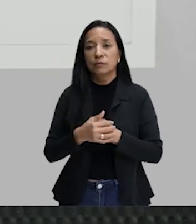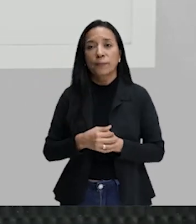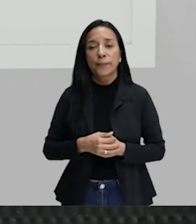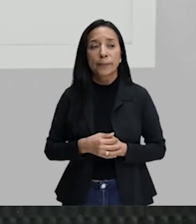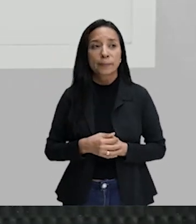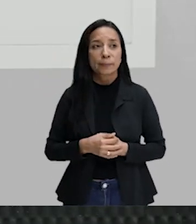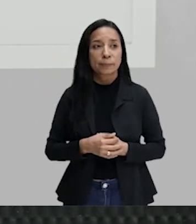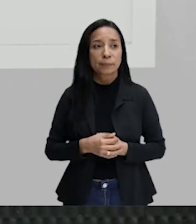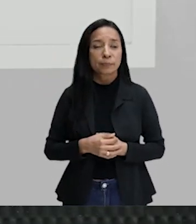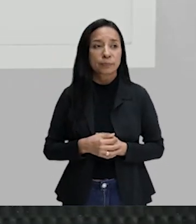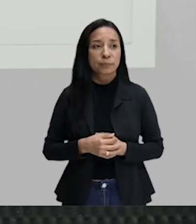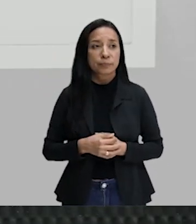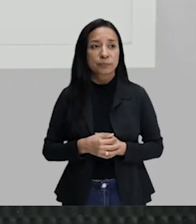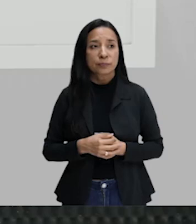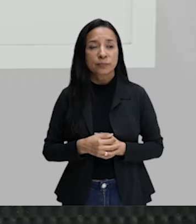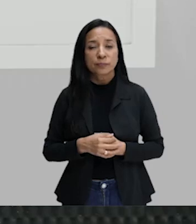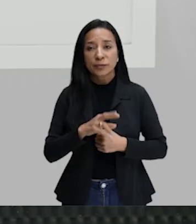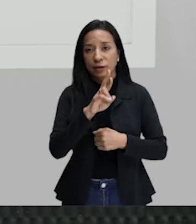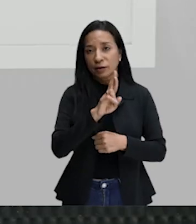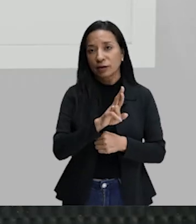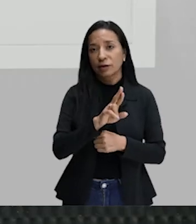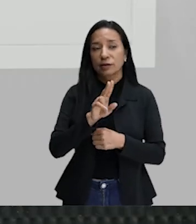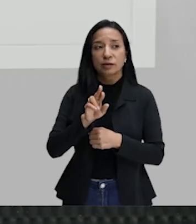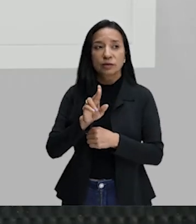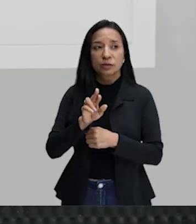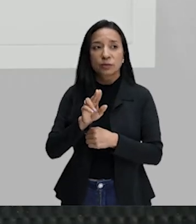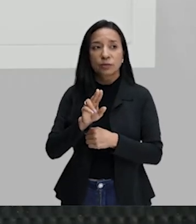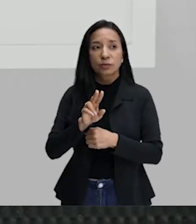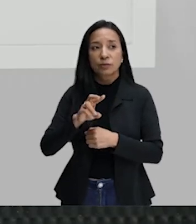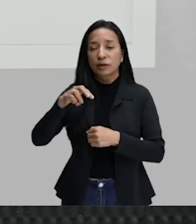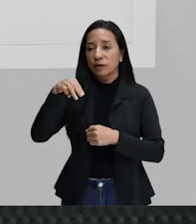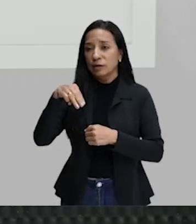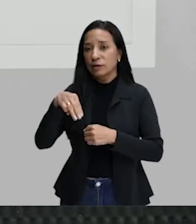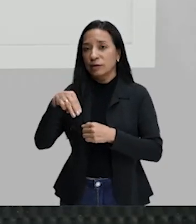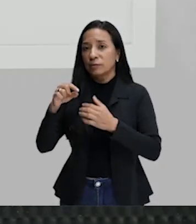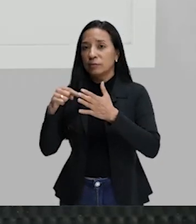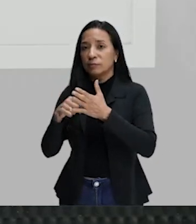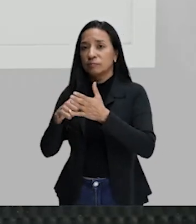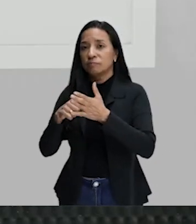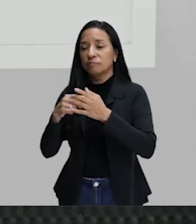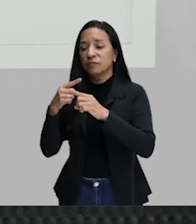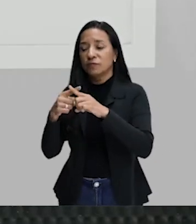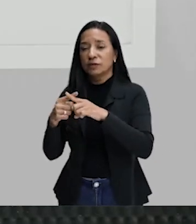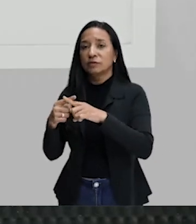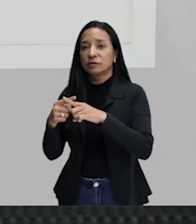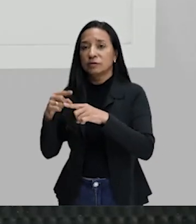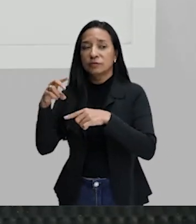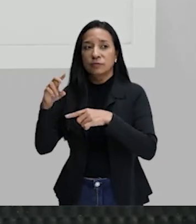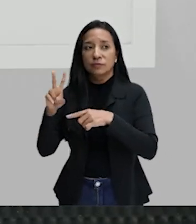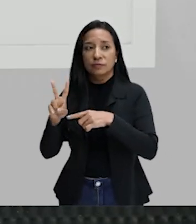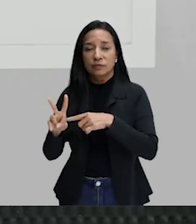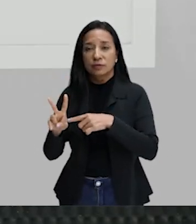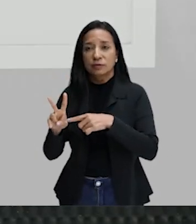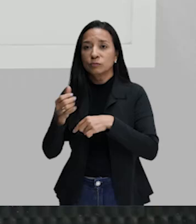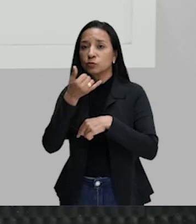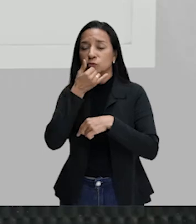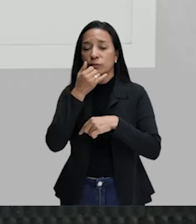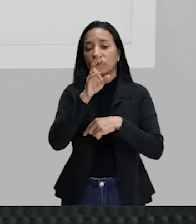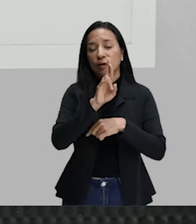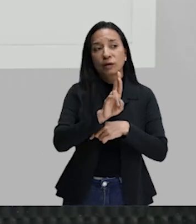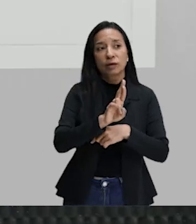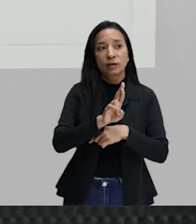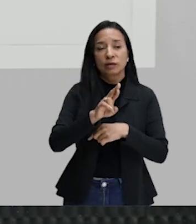ficar, ó, massa vezes uma velocidade que sobra aqui, tá certo? Porque era V vezes V,